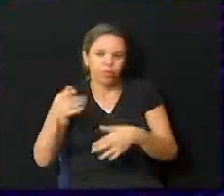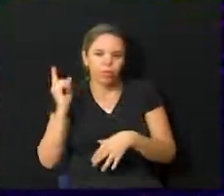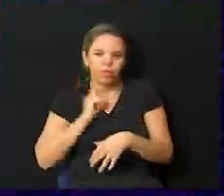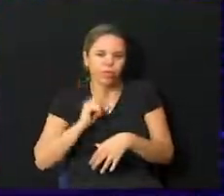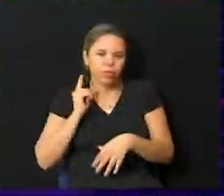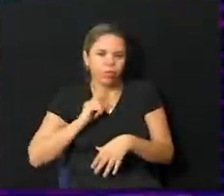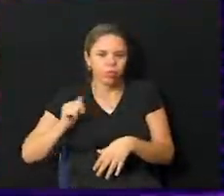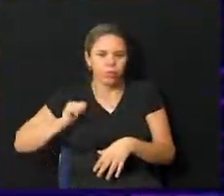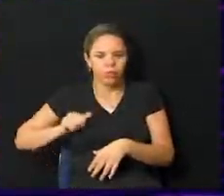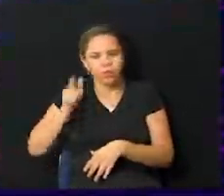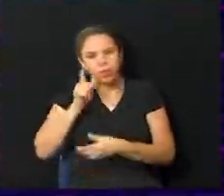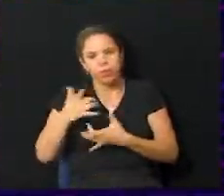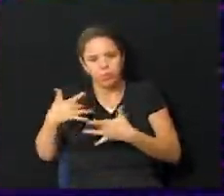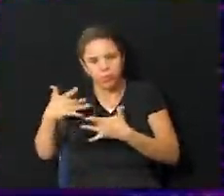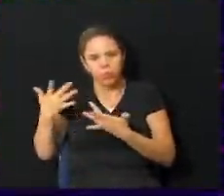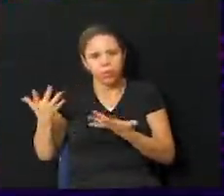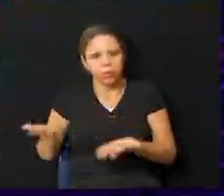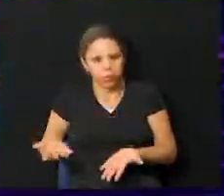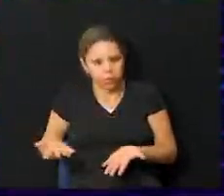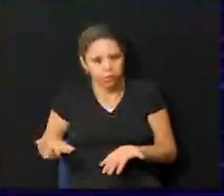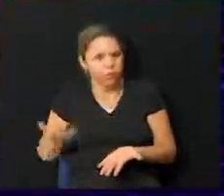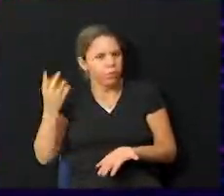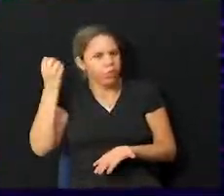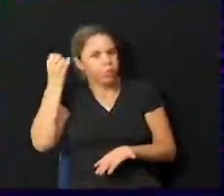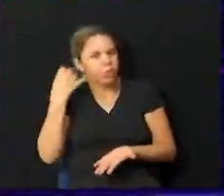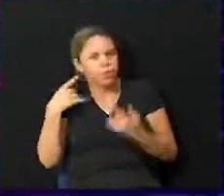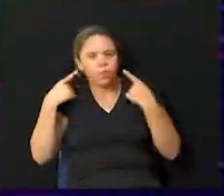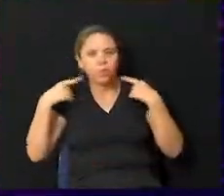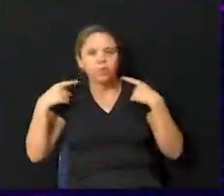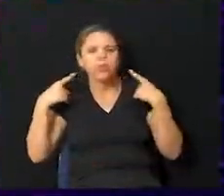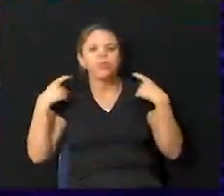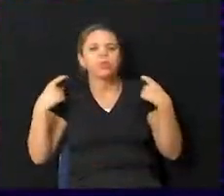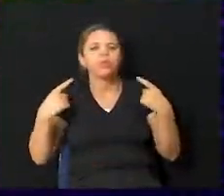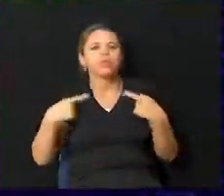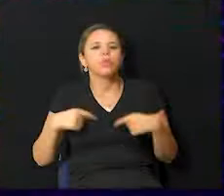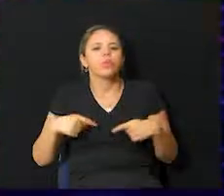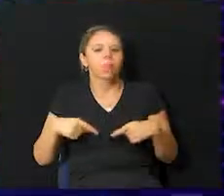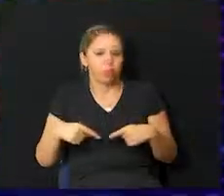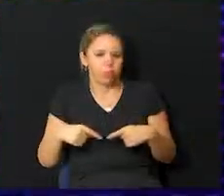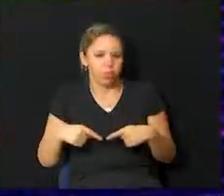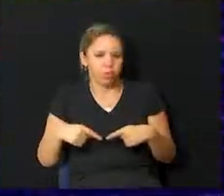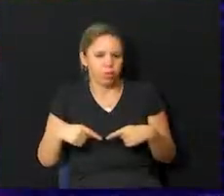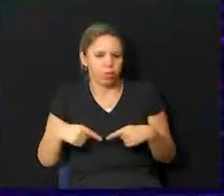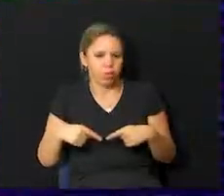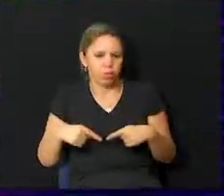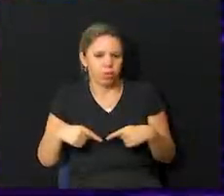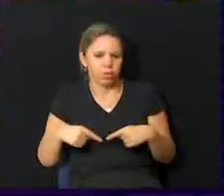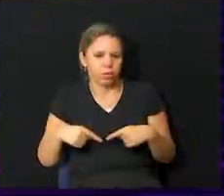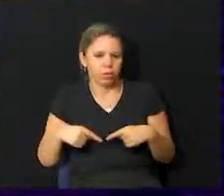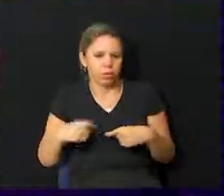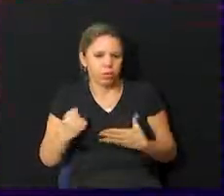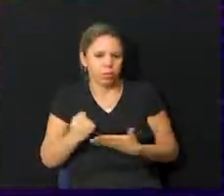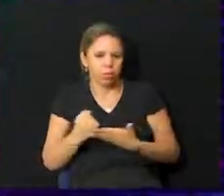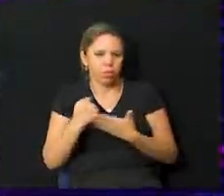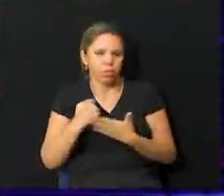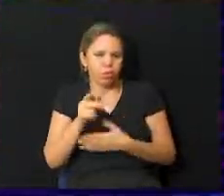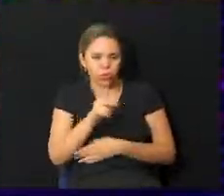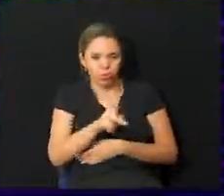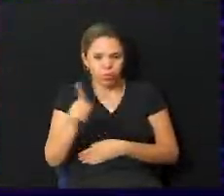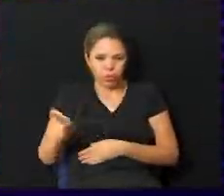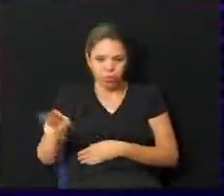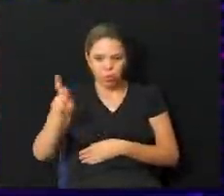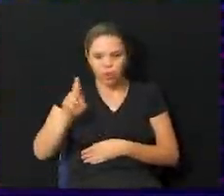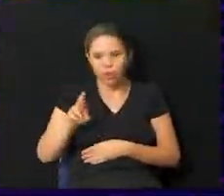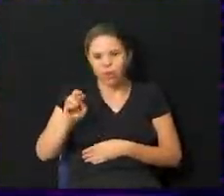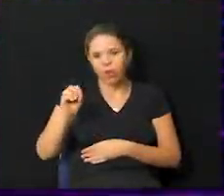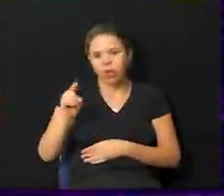Algumas bolsas foram concedidas para a parte sonora, e a parte sonora eu contei com a colaboração do professor